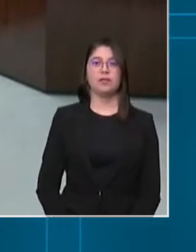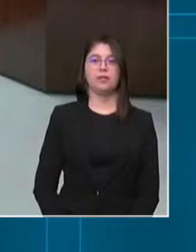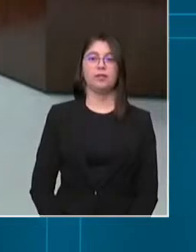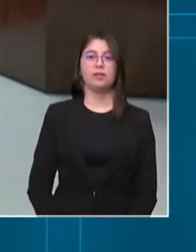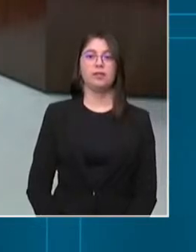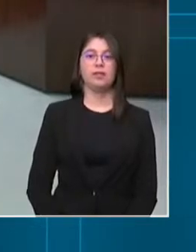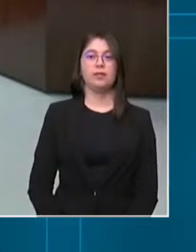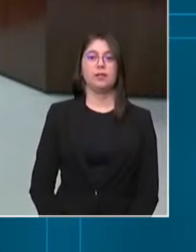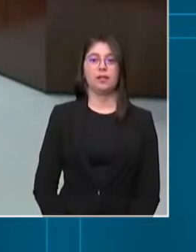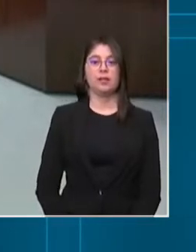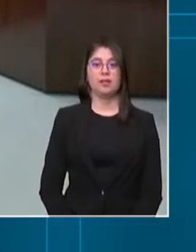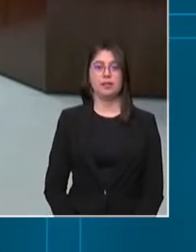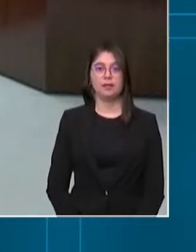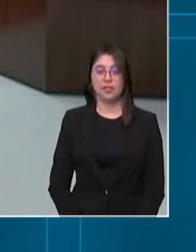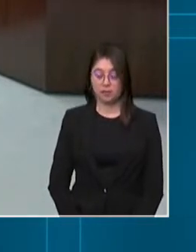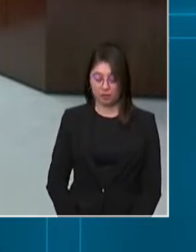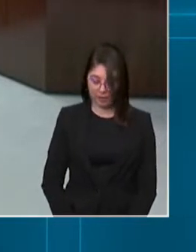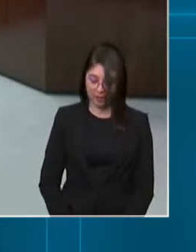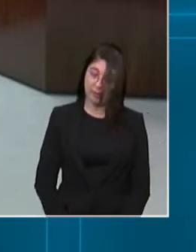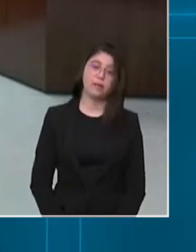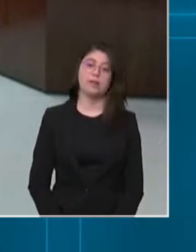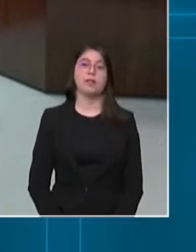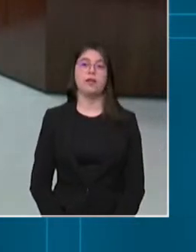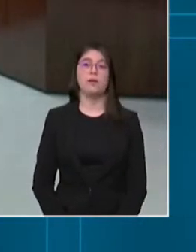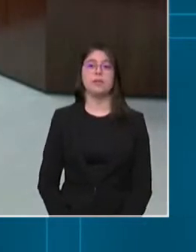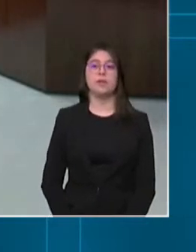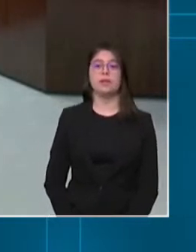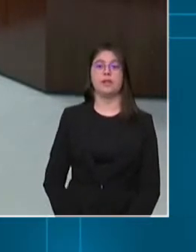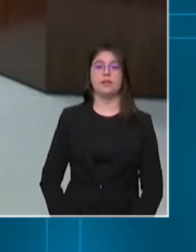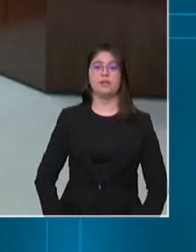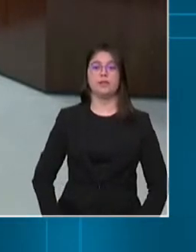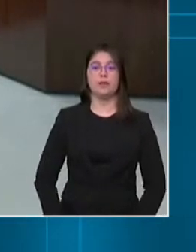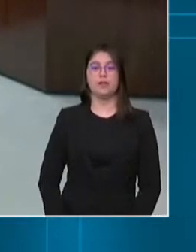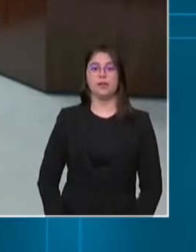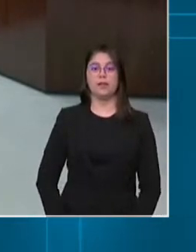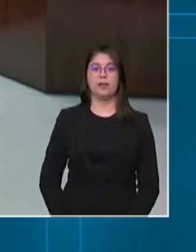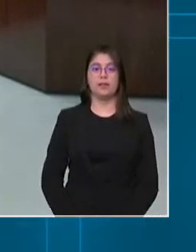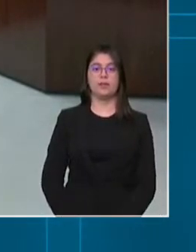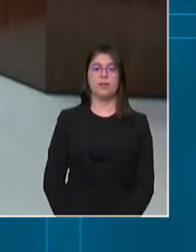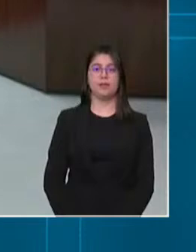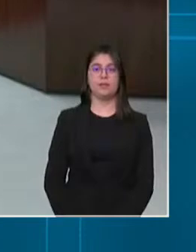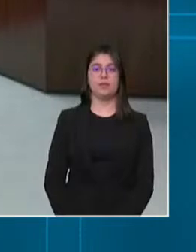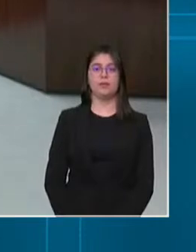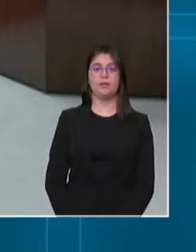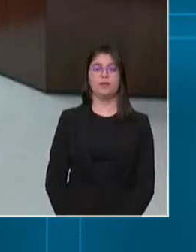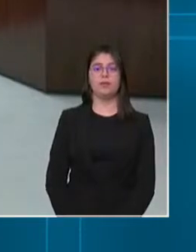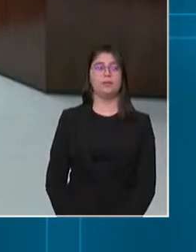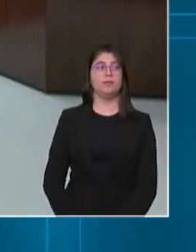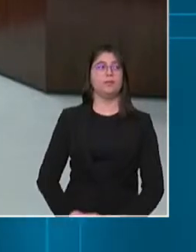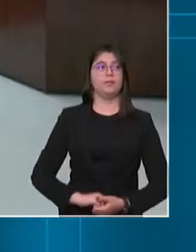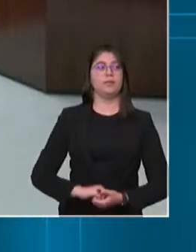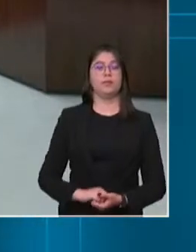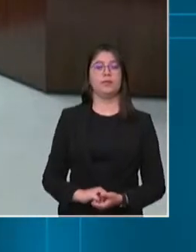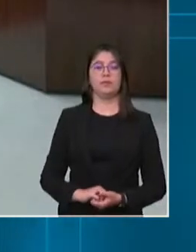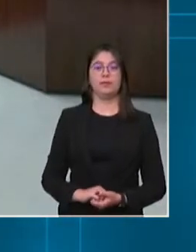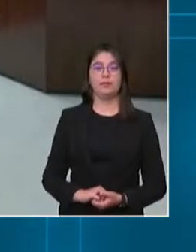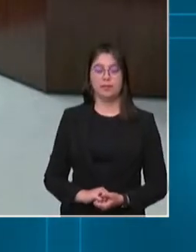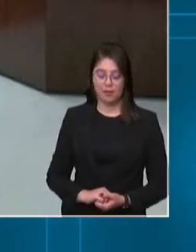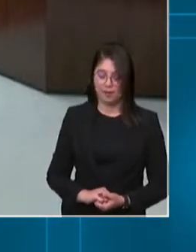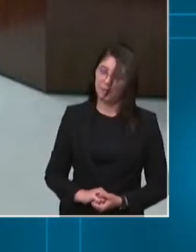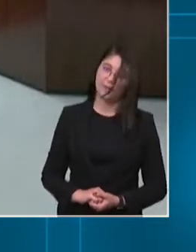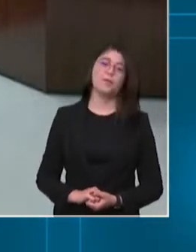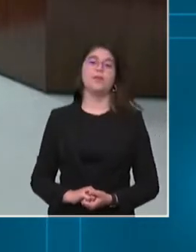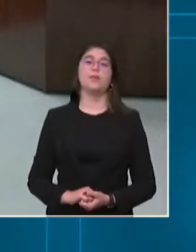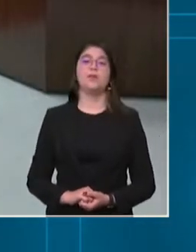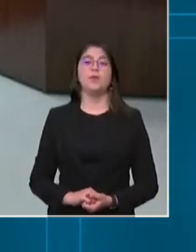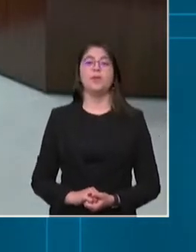um tom formal, um tom mais sóbrio para os seus posicionamentos, sobretudo em relação a congressistas